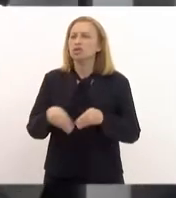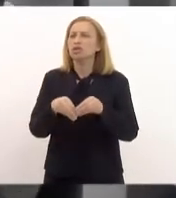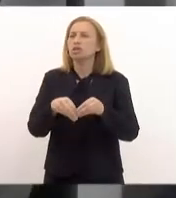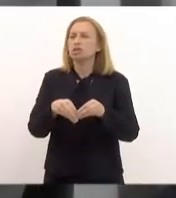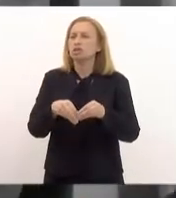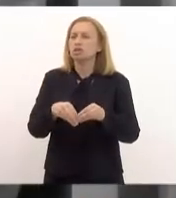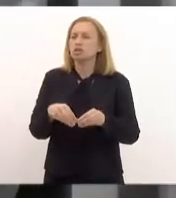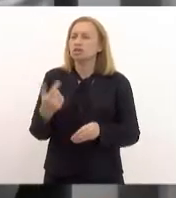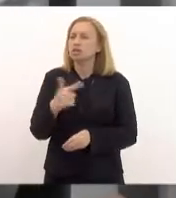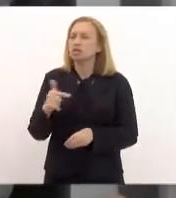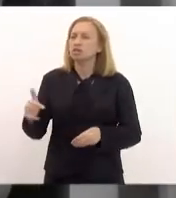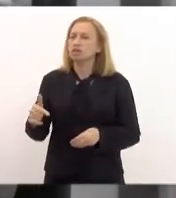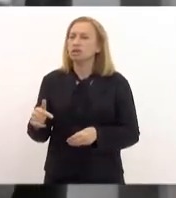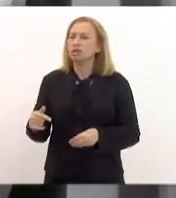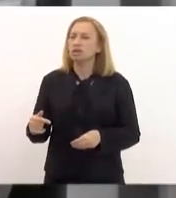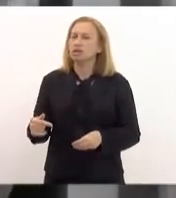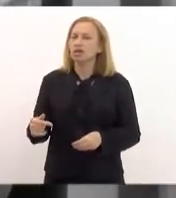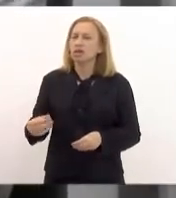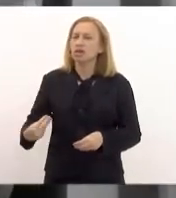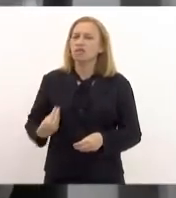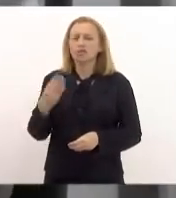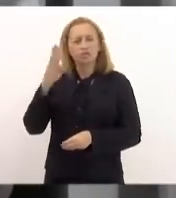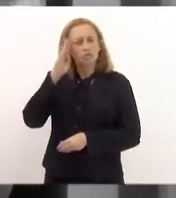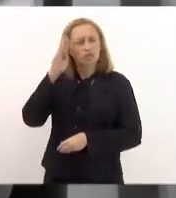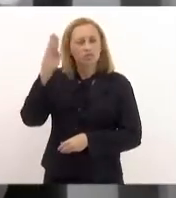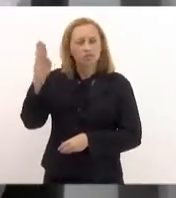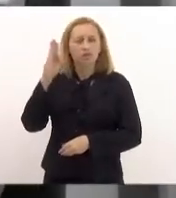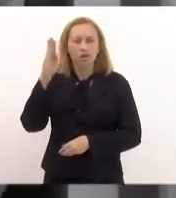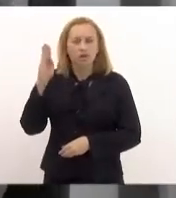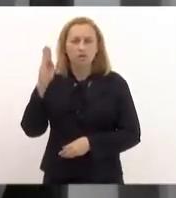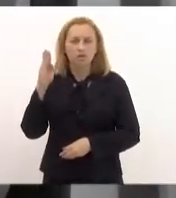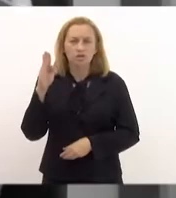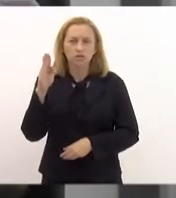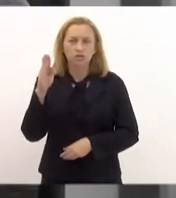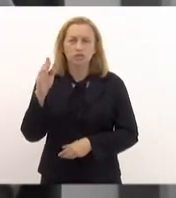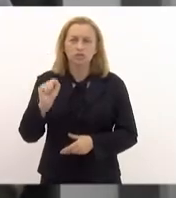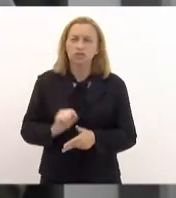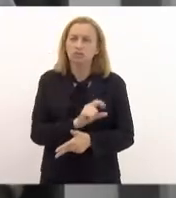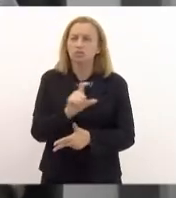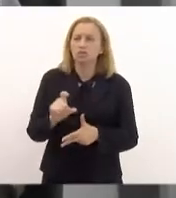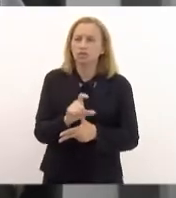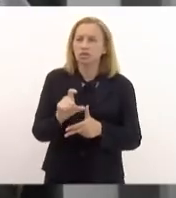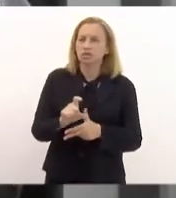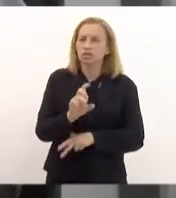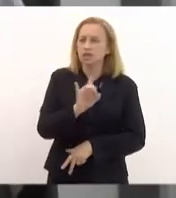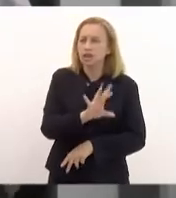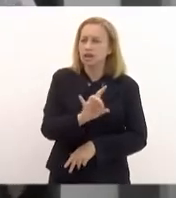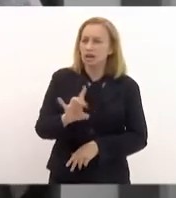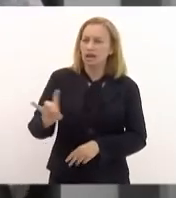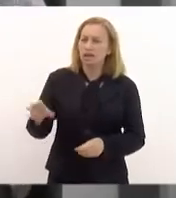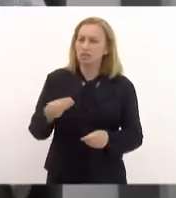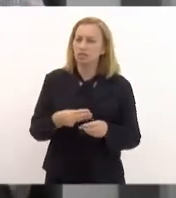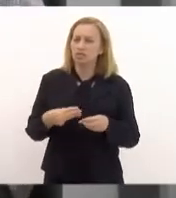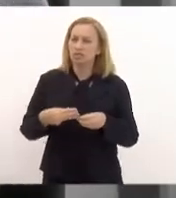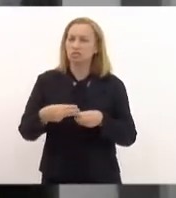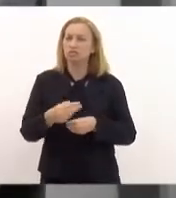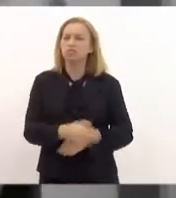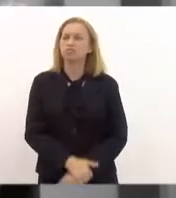a participação exatamente daqueles que são os executivos de cada um desses